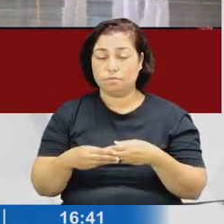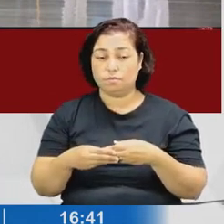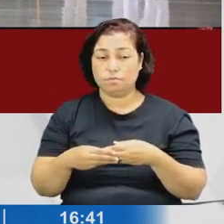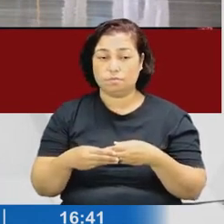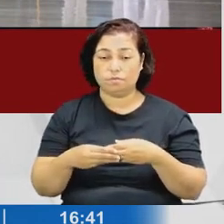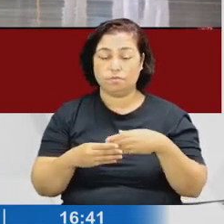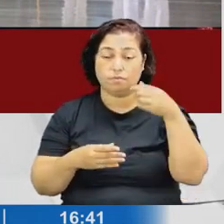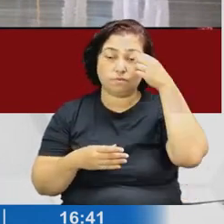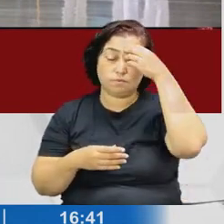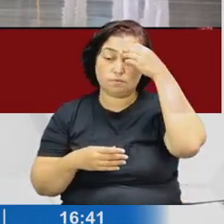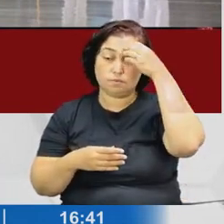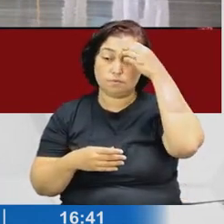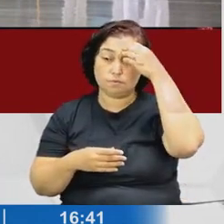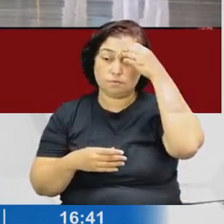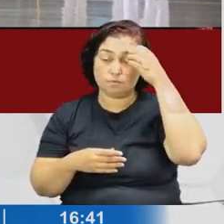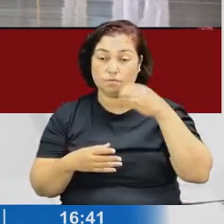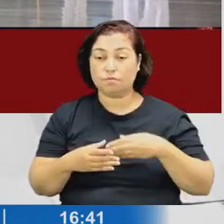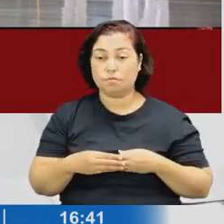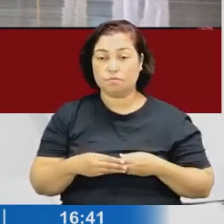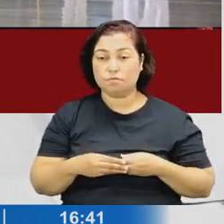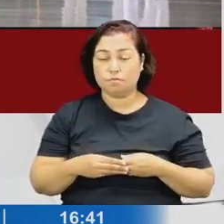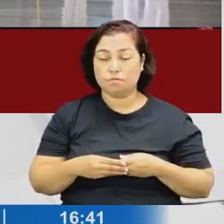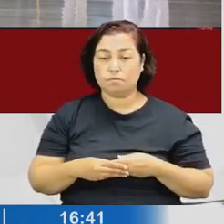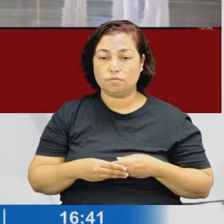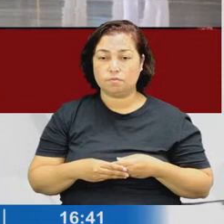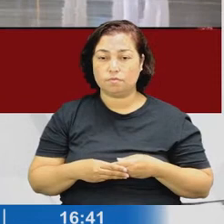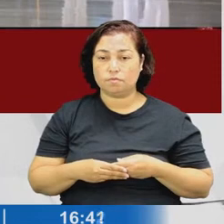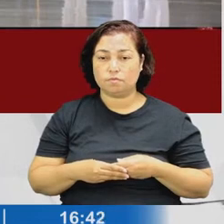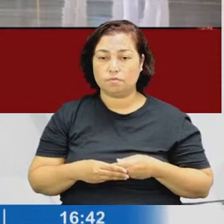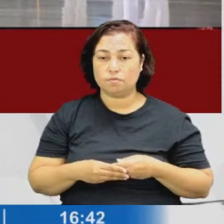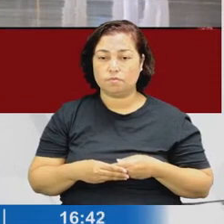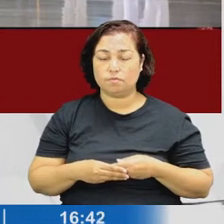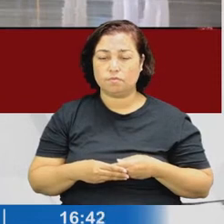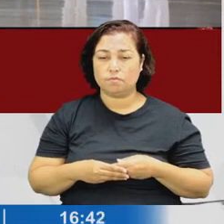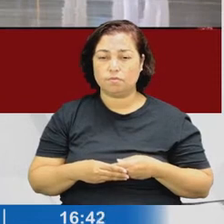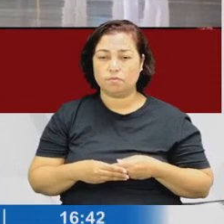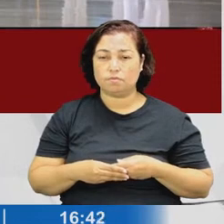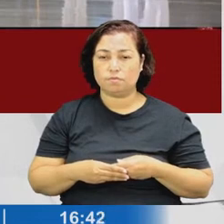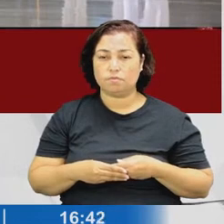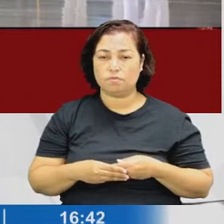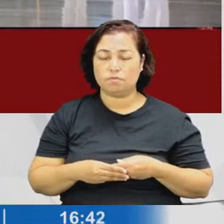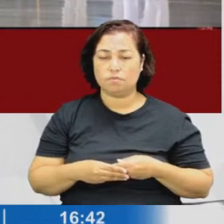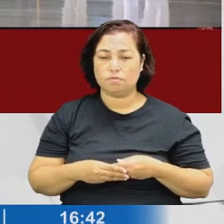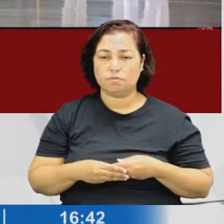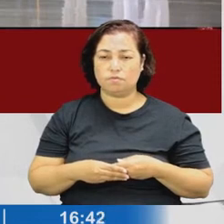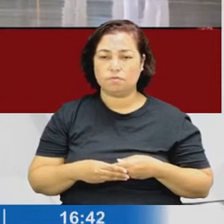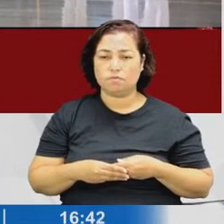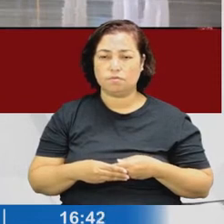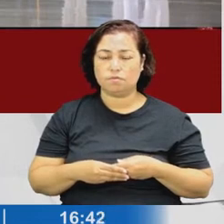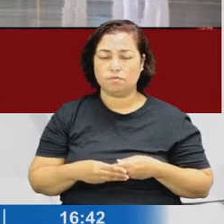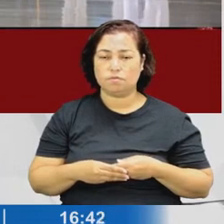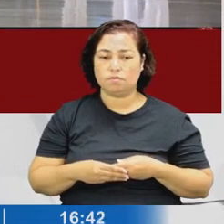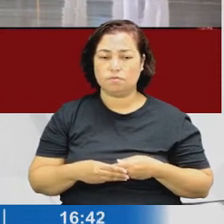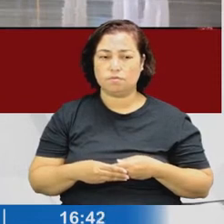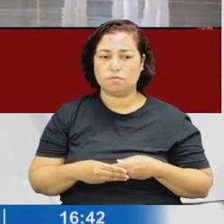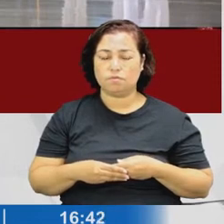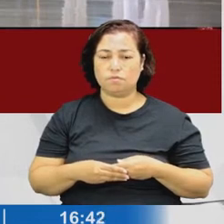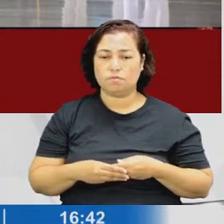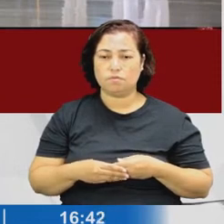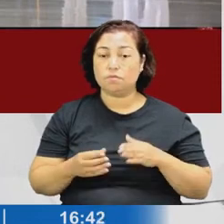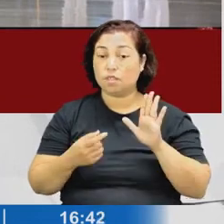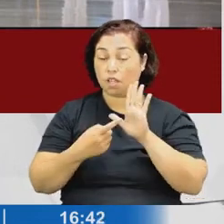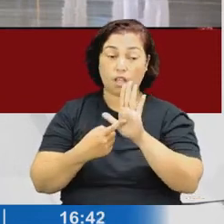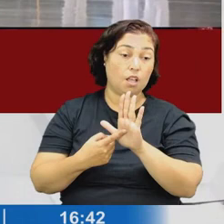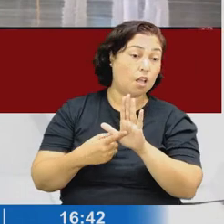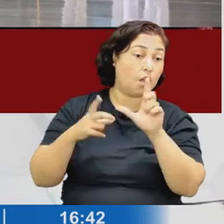tá ruim aqui né ele tá escuro tá escura é tá ruim porque tem um carro atrás mas o